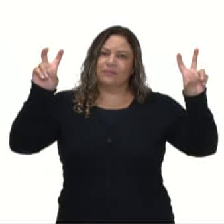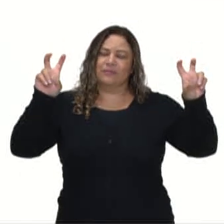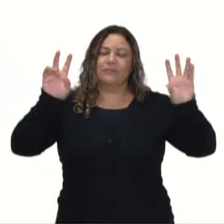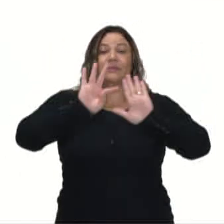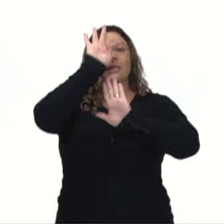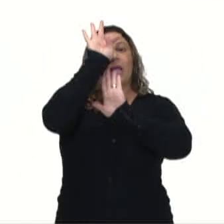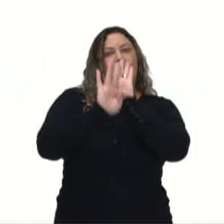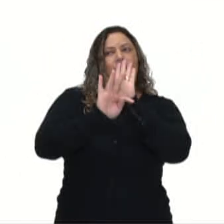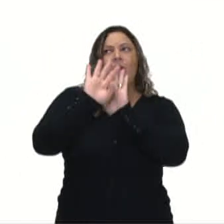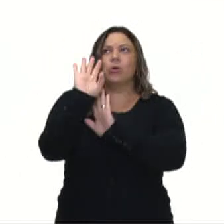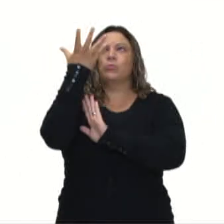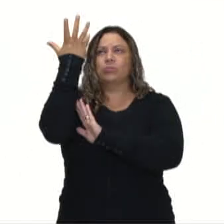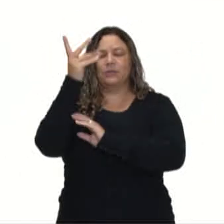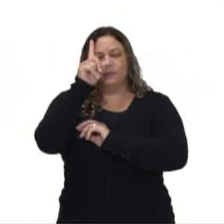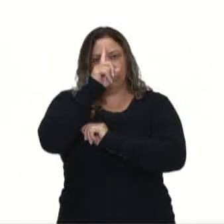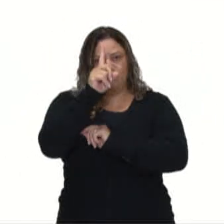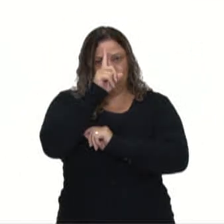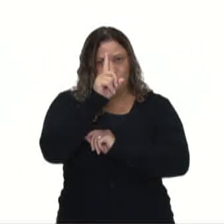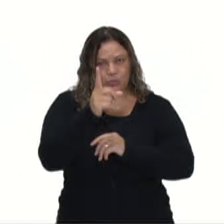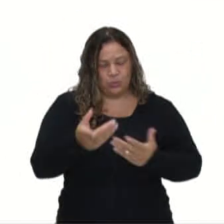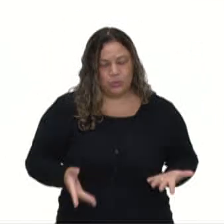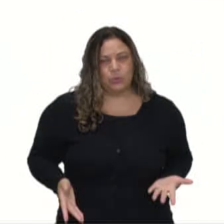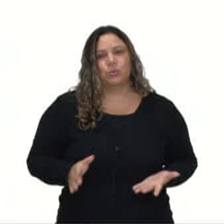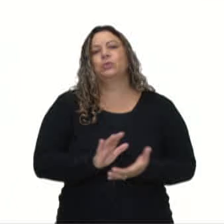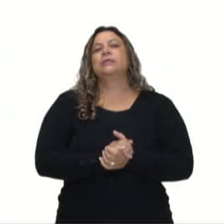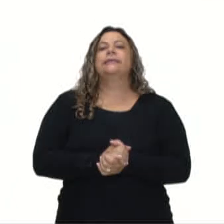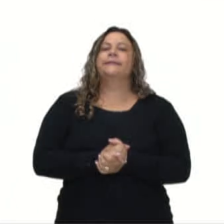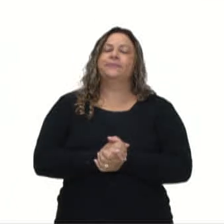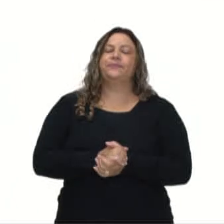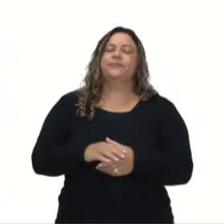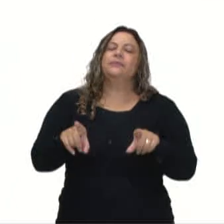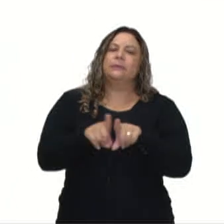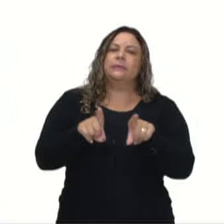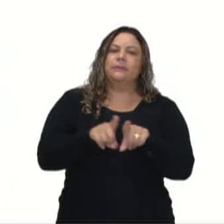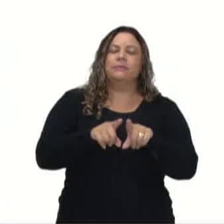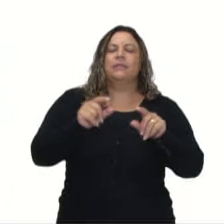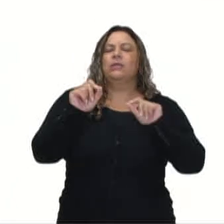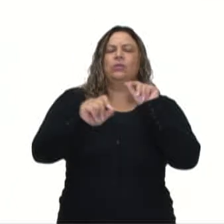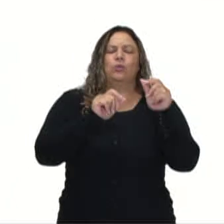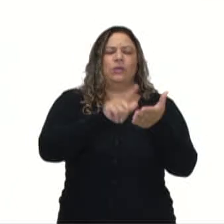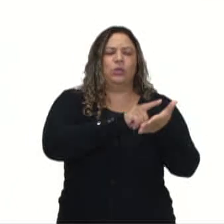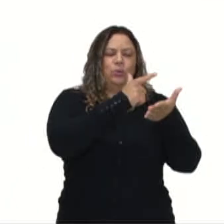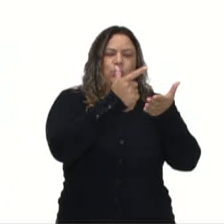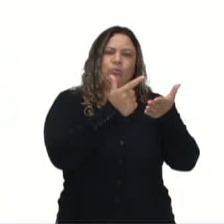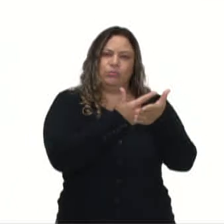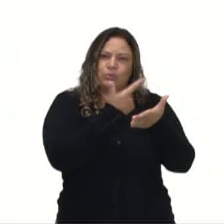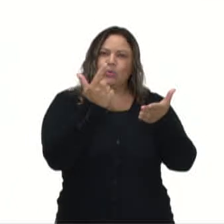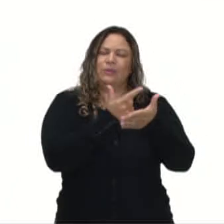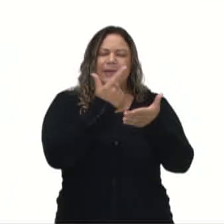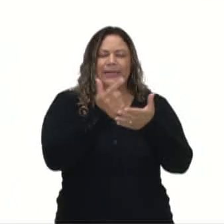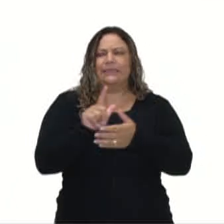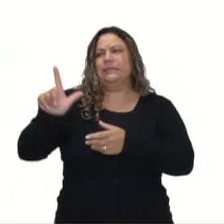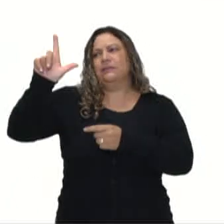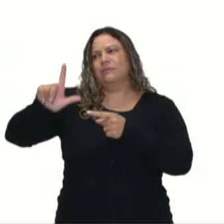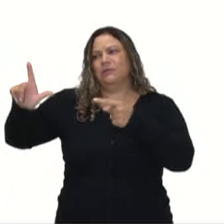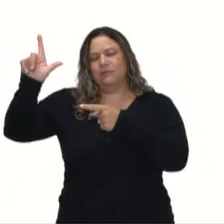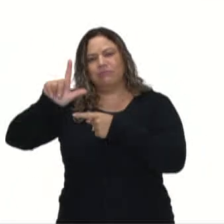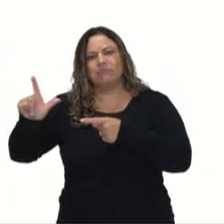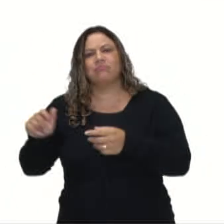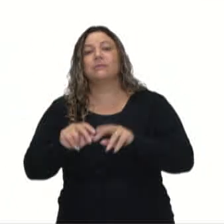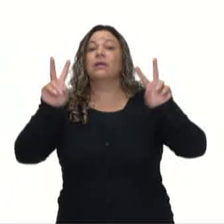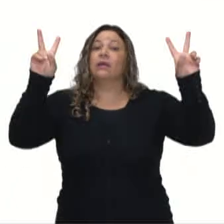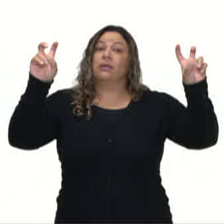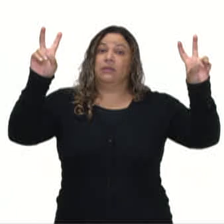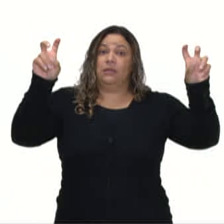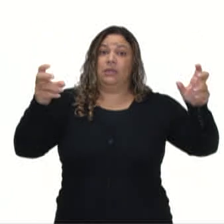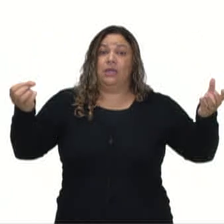retrata acontecimentos do dia a dia, é um texto que passeia entre o jornalístico e o literário, trazendo temas reais, trabalhados